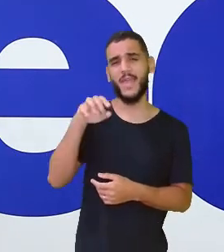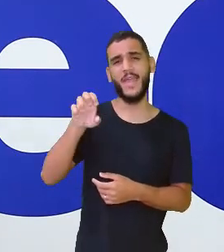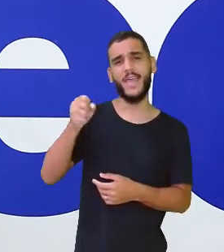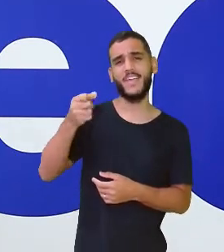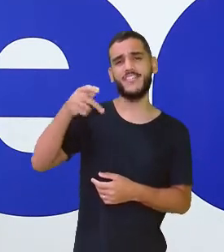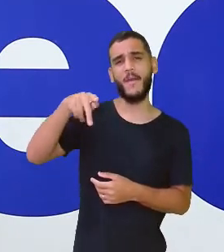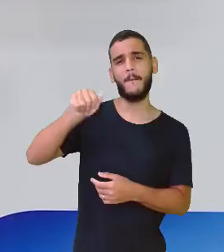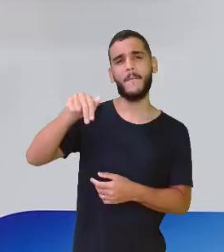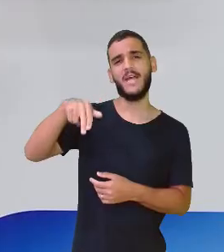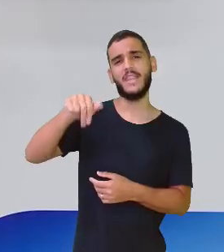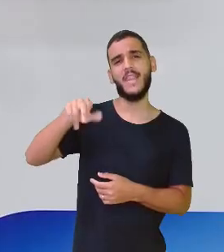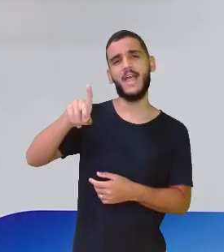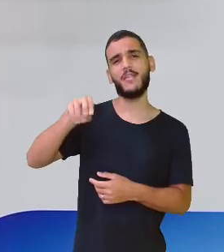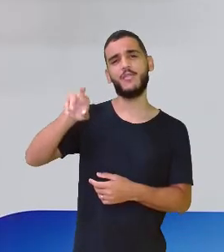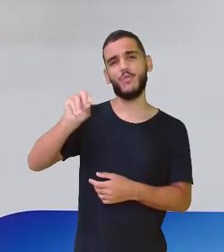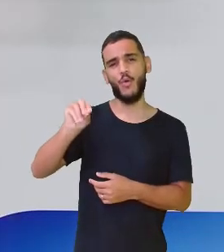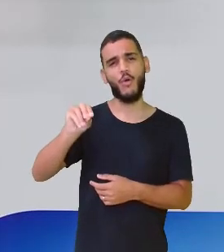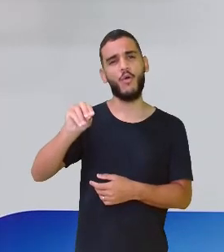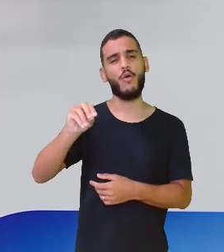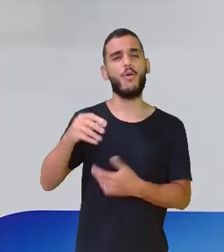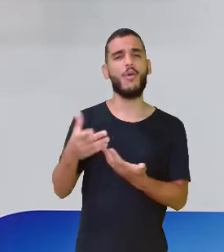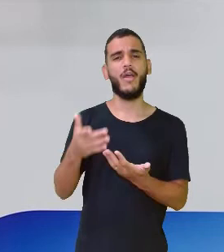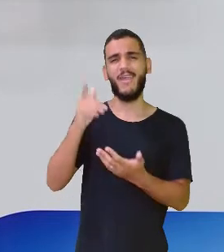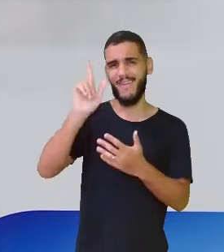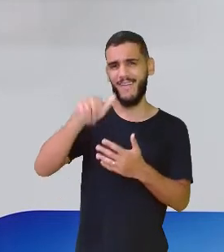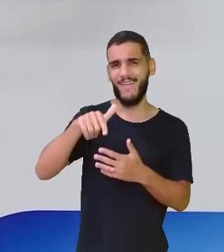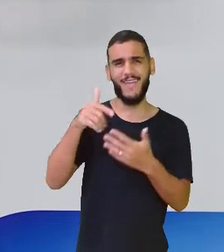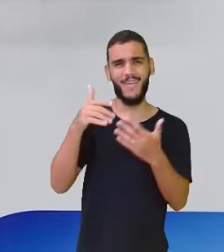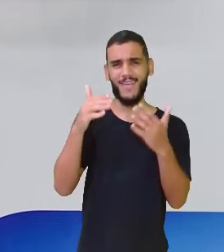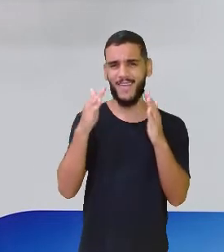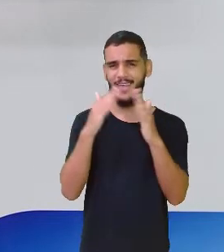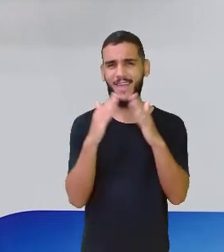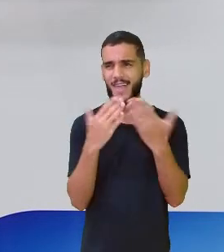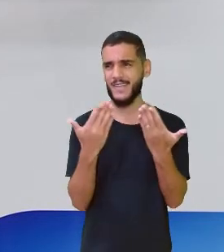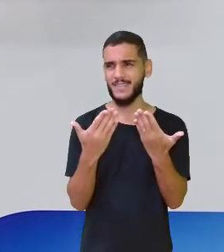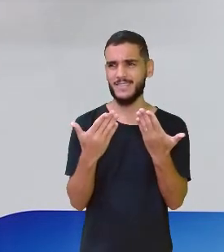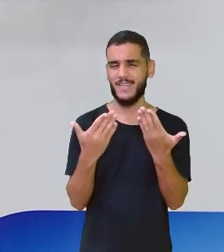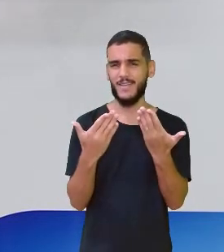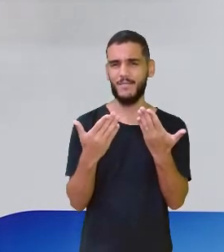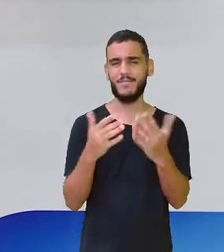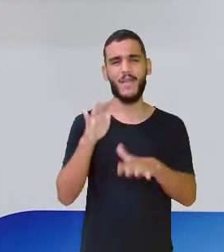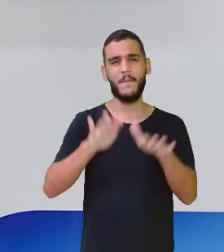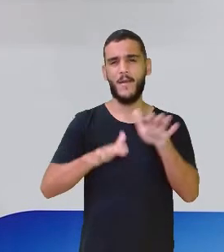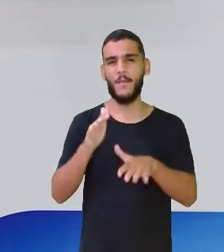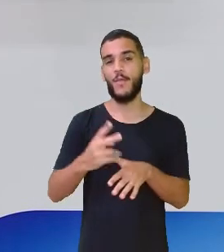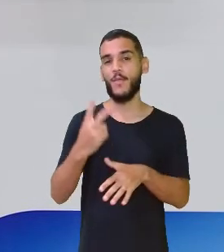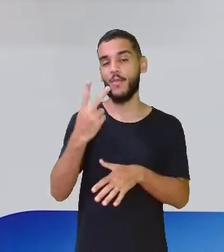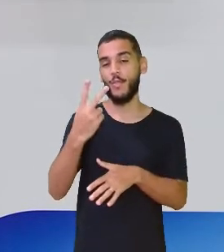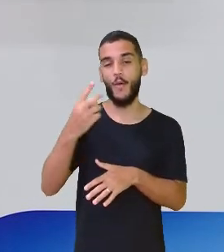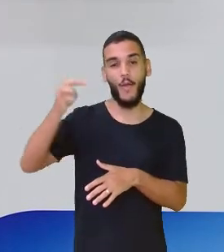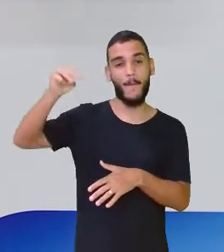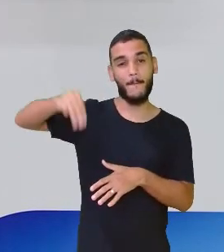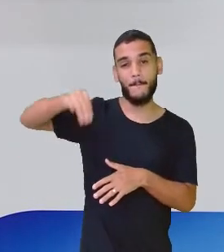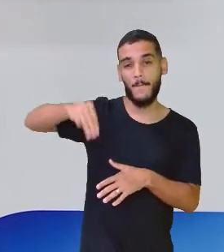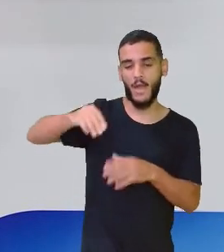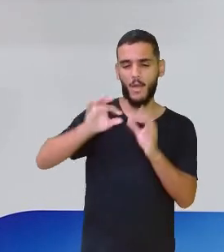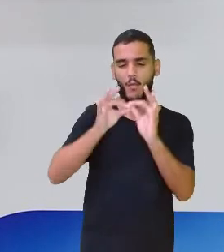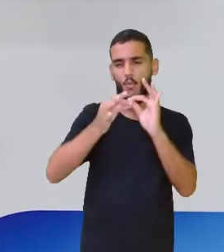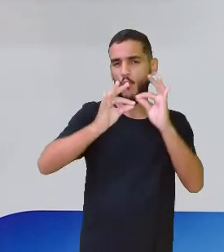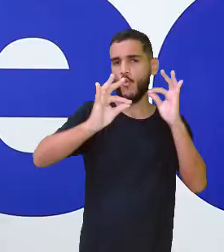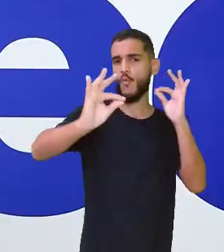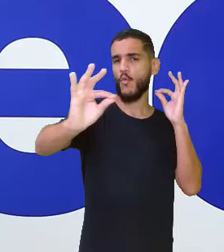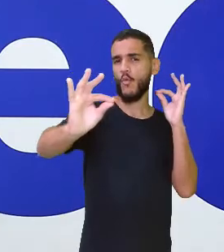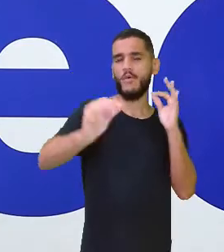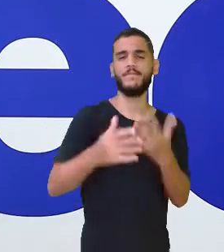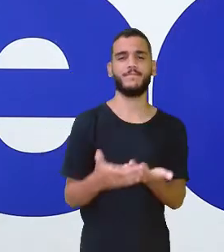né? Assim, o cabo do espanador, ele tinha quase 2 metros e pouco de comprimento, né? Na casa da